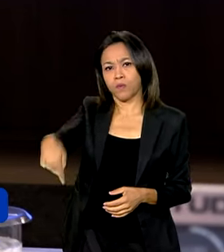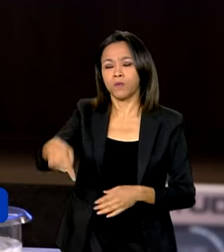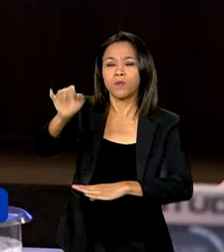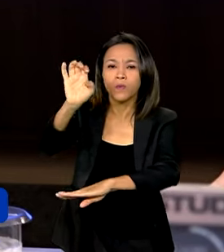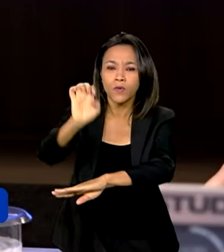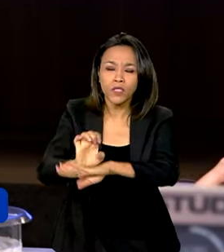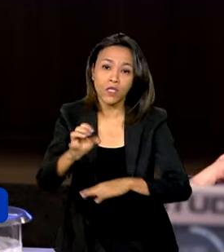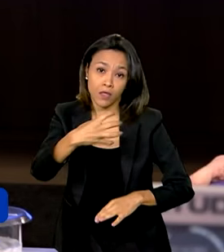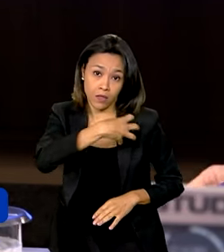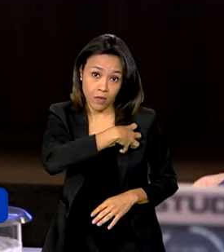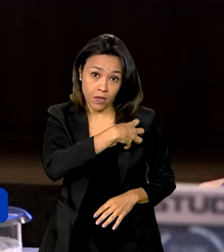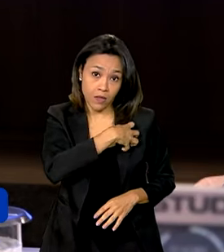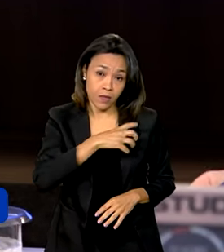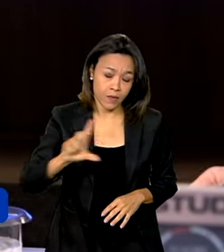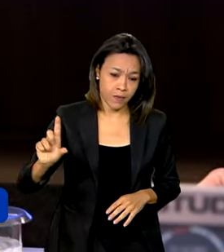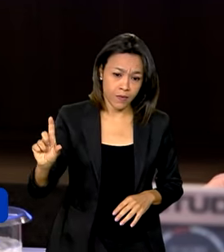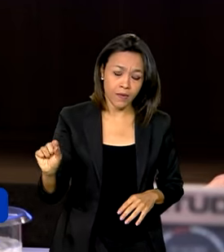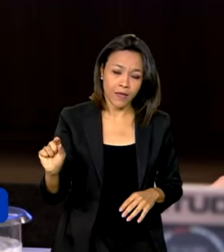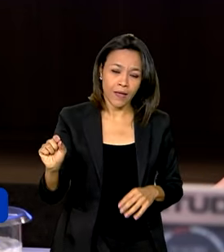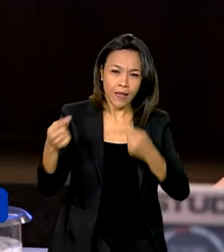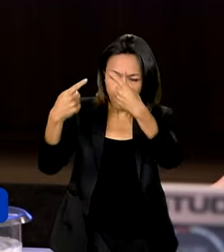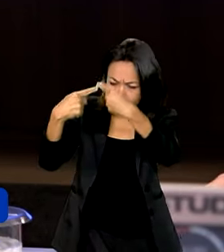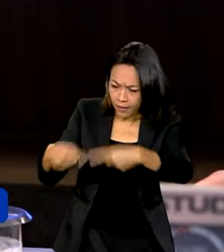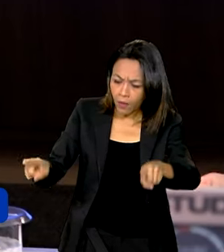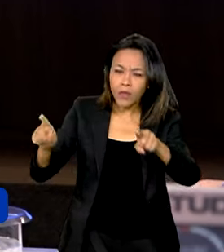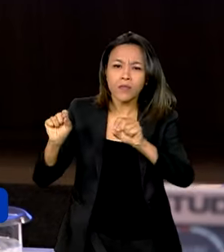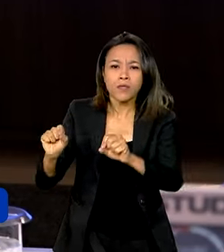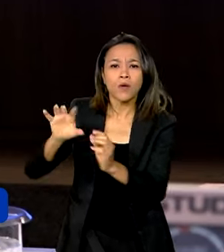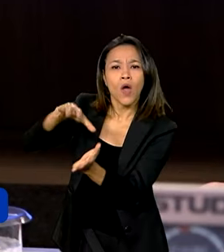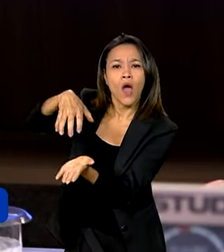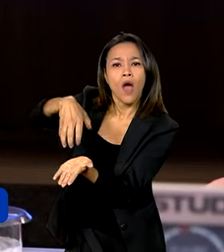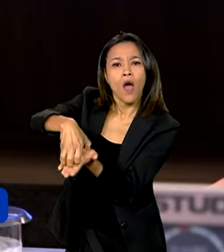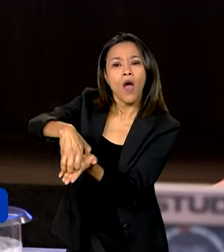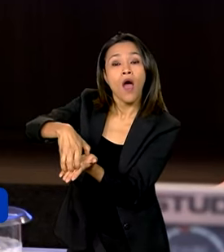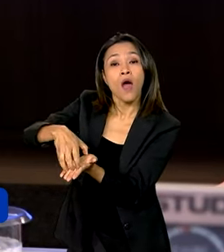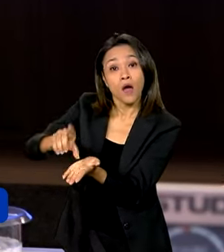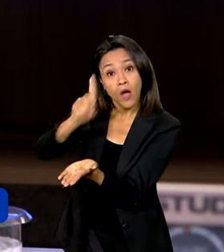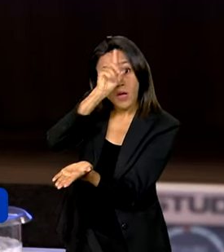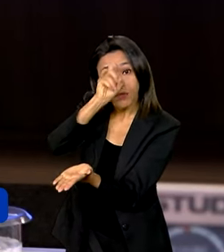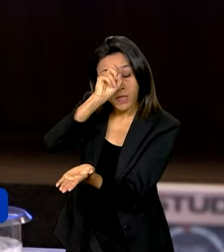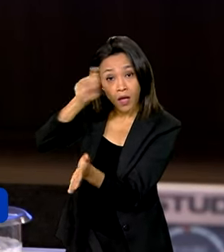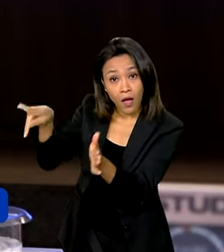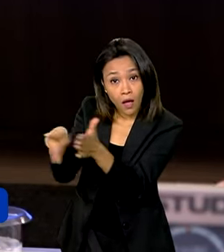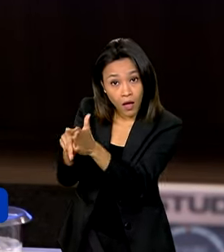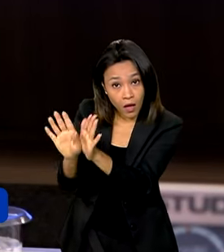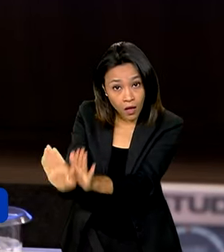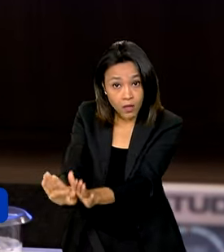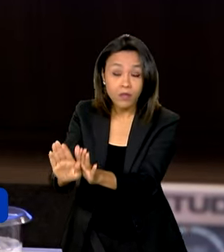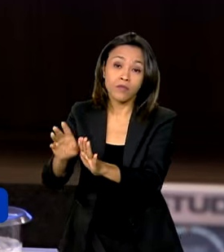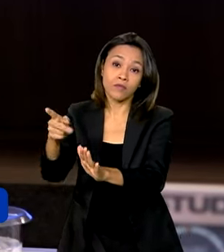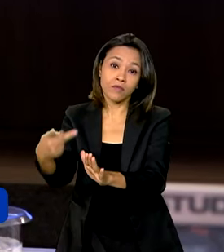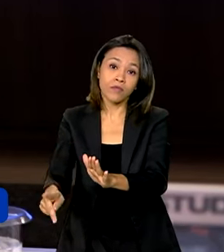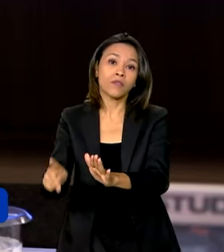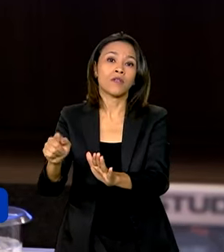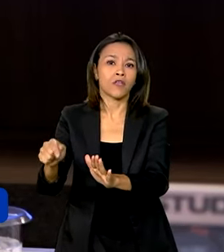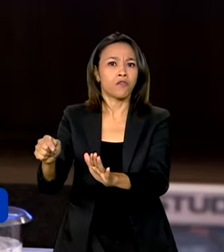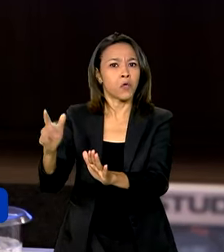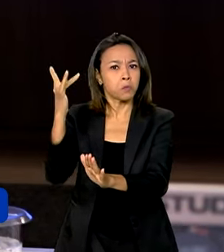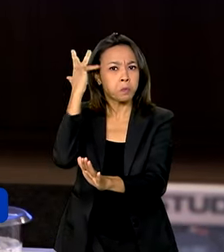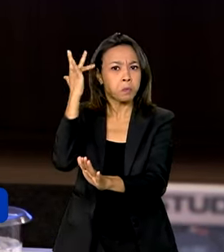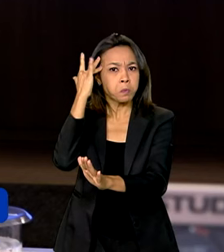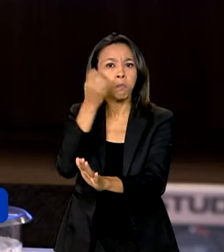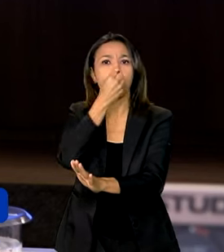para eh inauguração de hospitais regionais né que foi um um avanço dado pela gestão